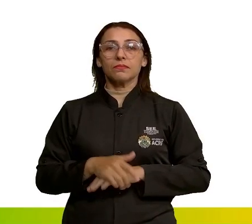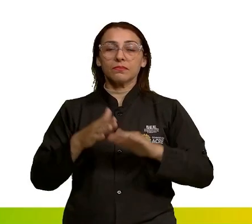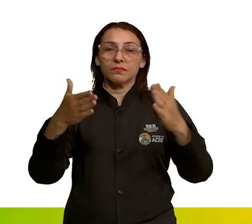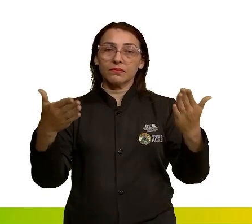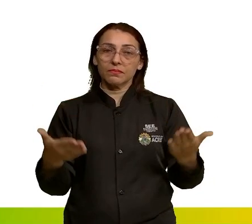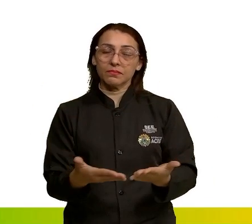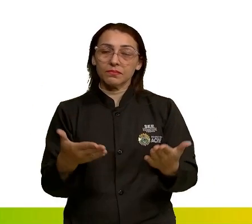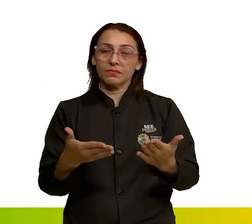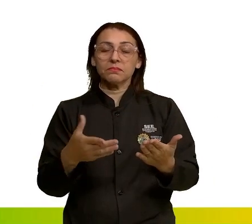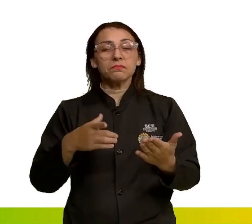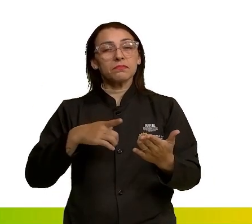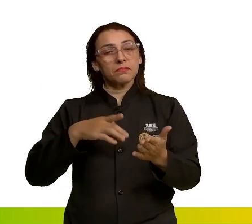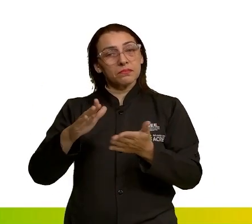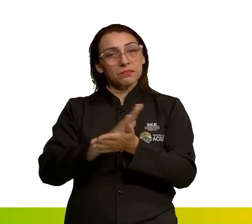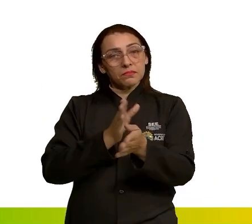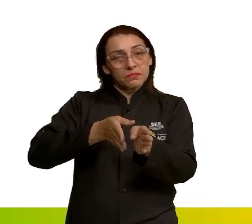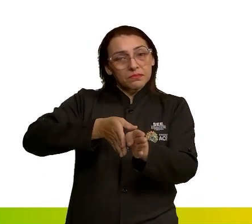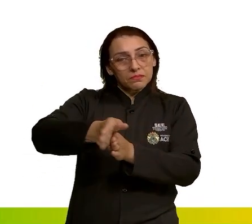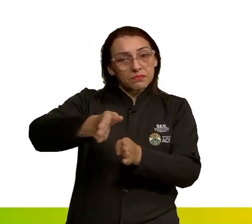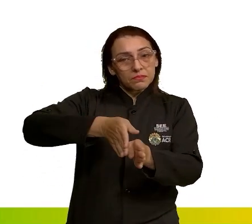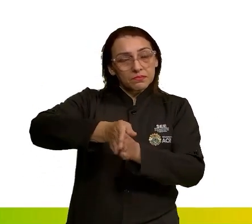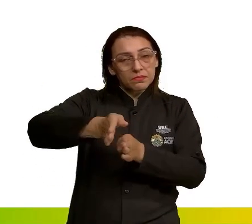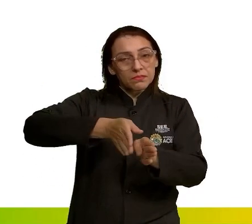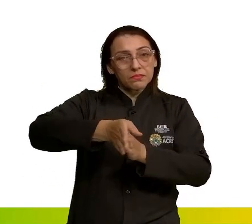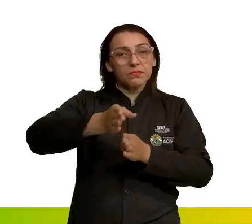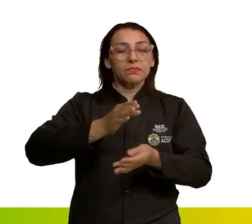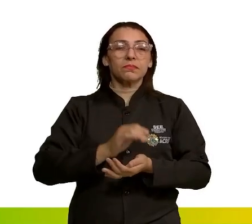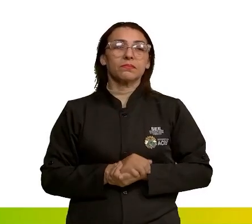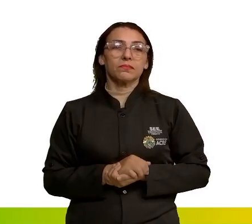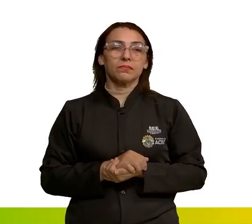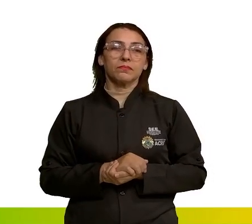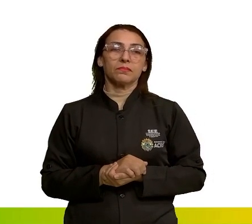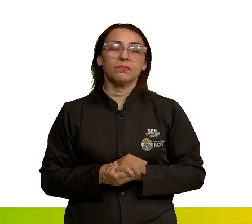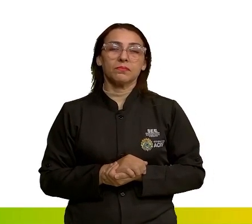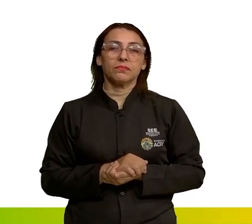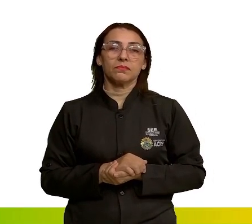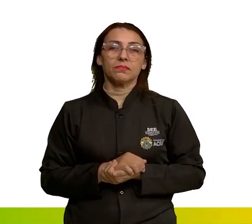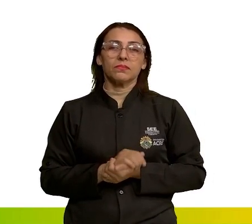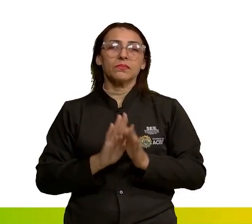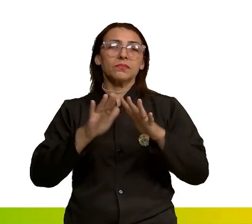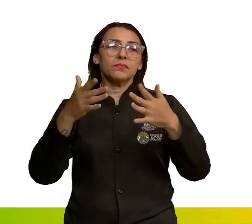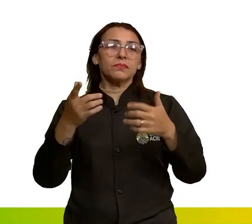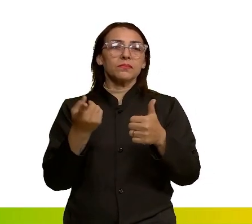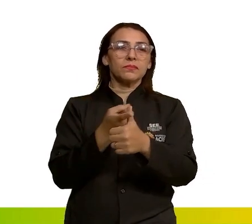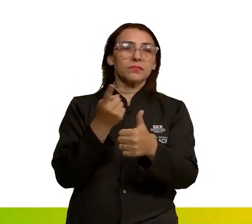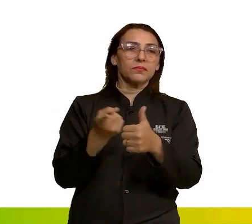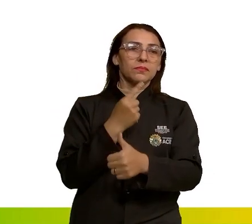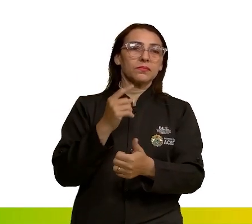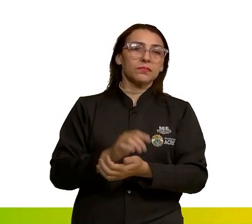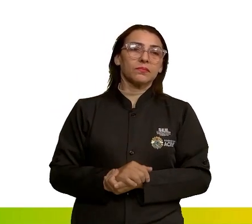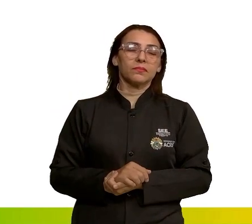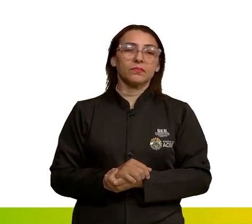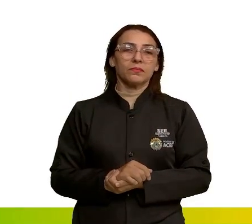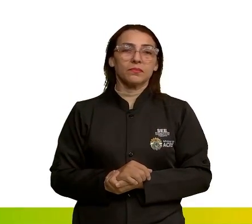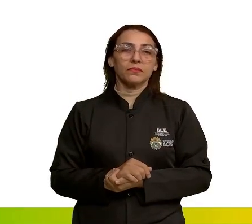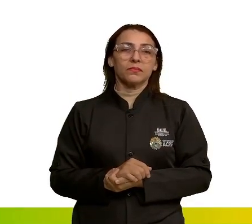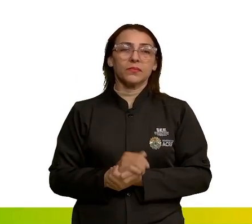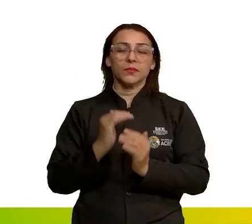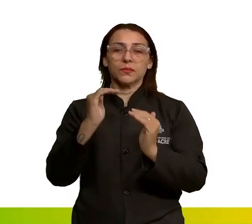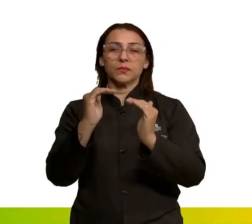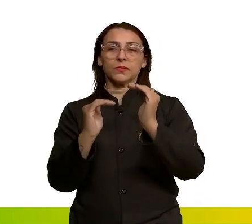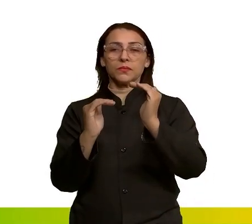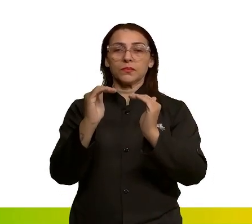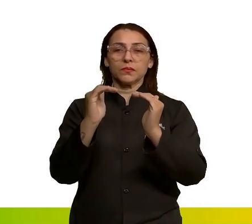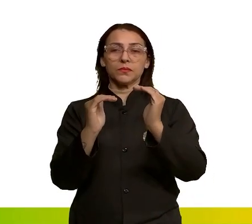Agora, a gente pode fazer algumas recomendações. Qual é a primeira? O equilíbrio